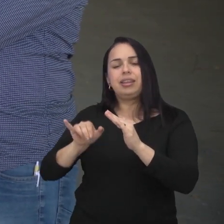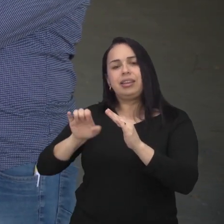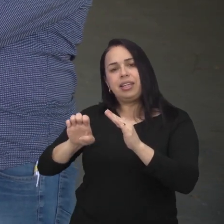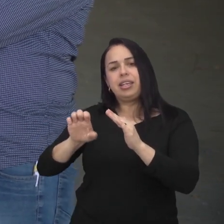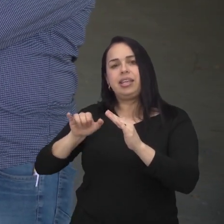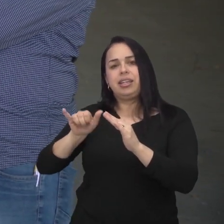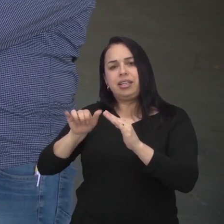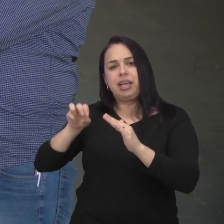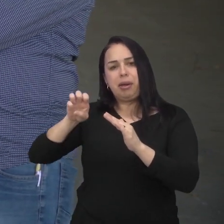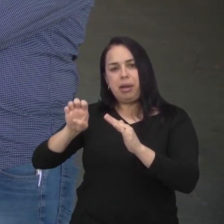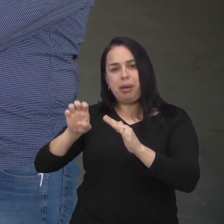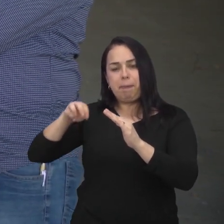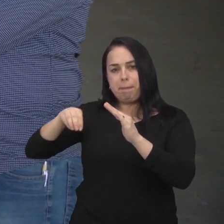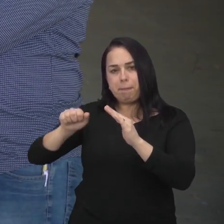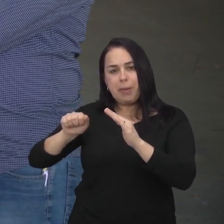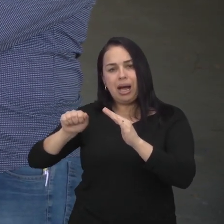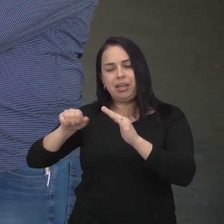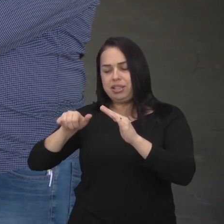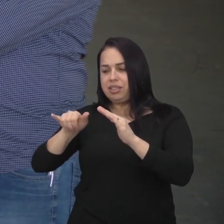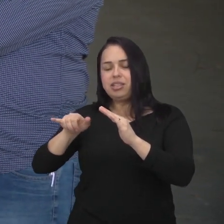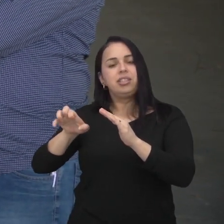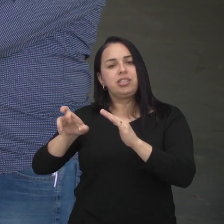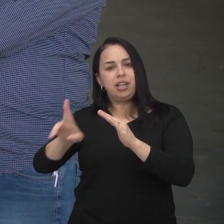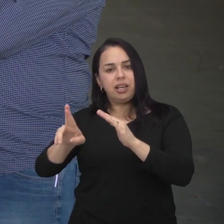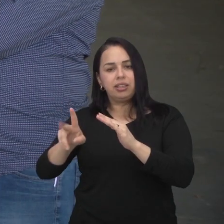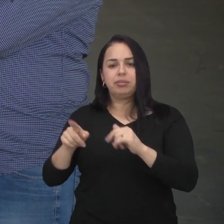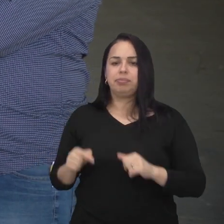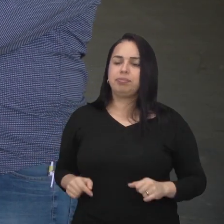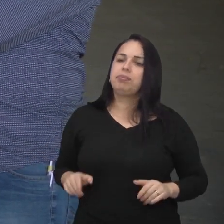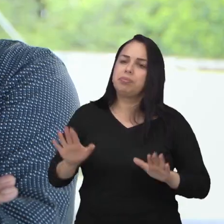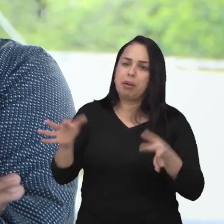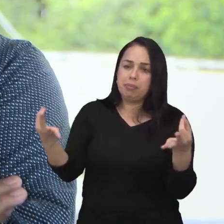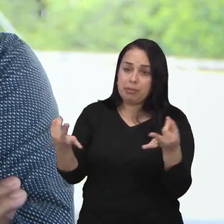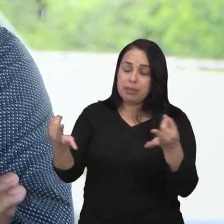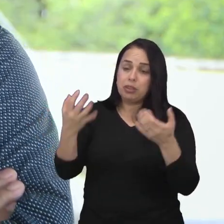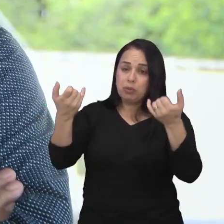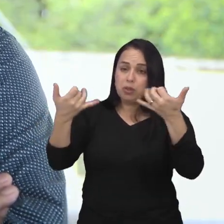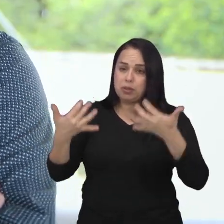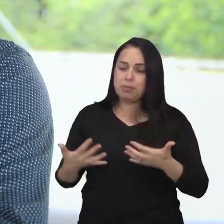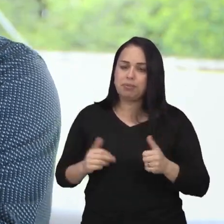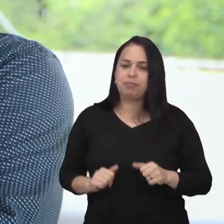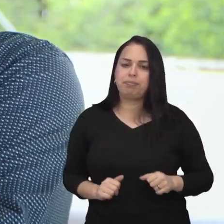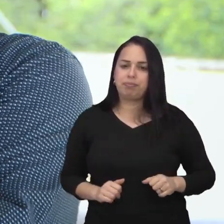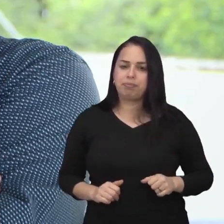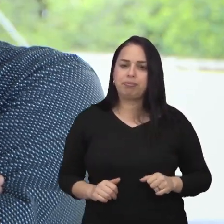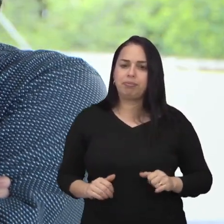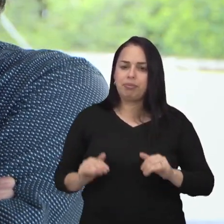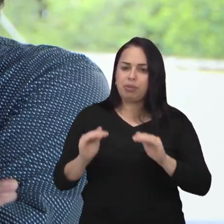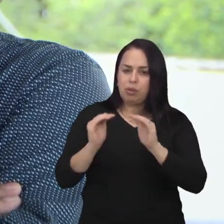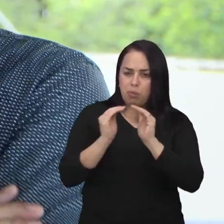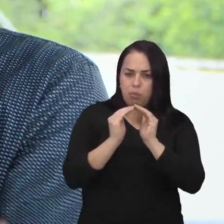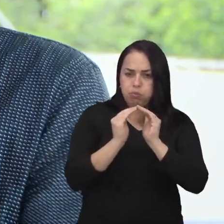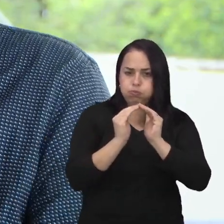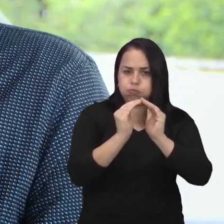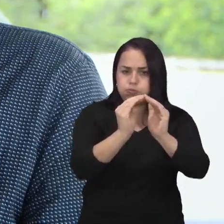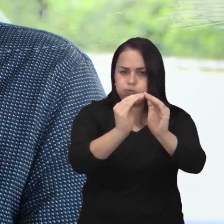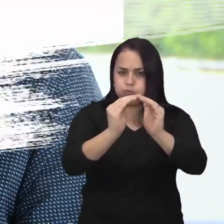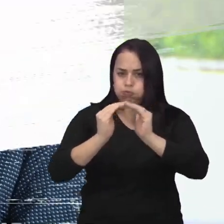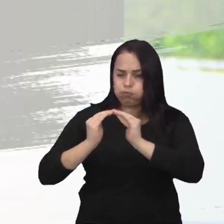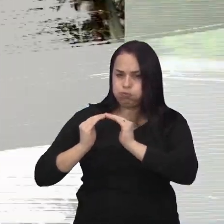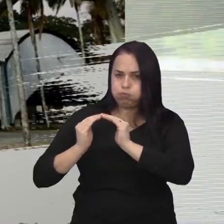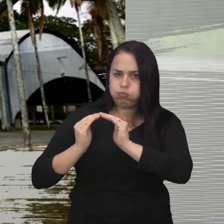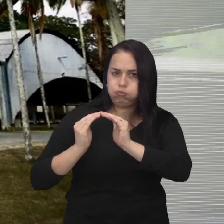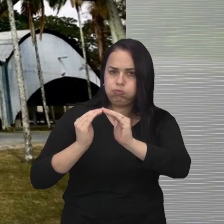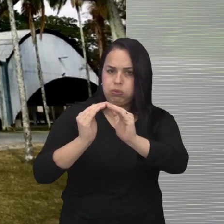né, da própria paisagismo, mas especificamente aqui do pavilhão. Perfeito. Esse aqui foi